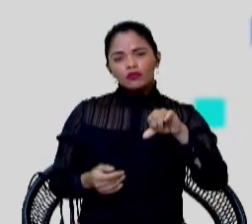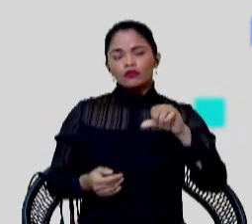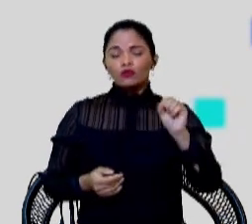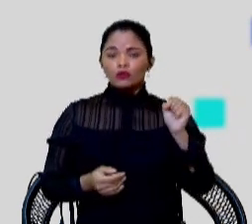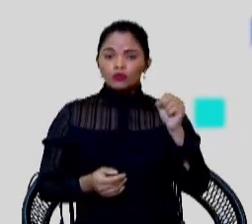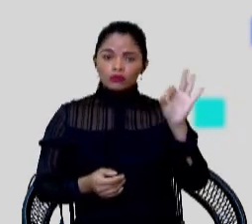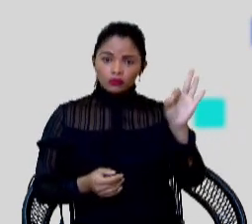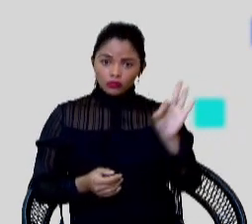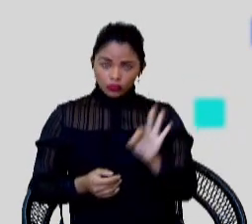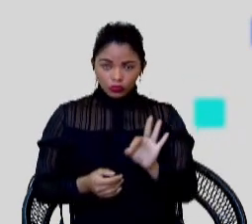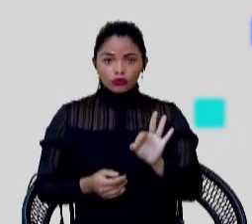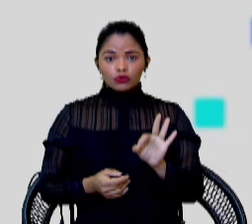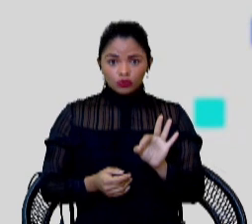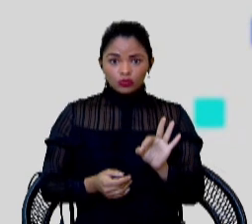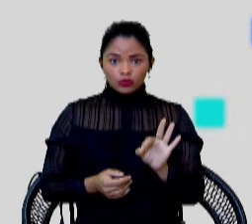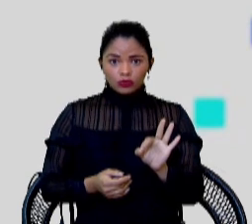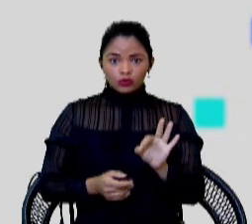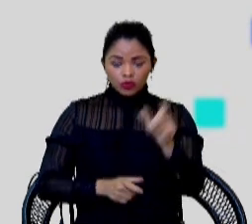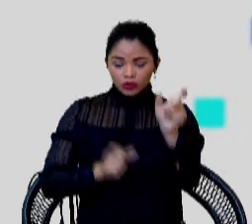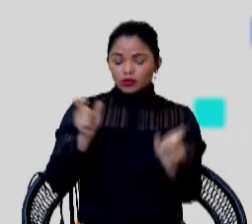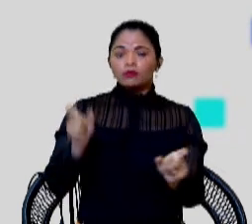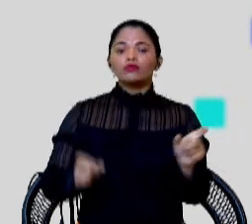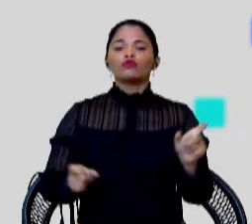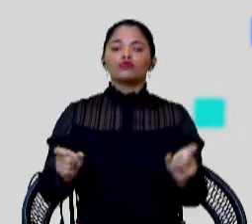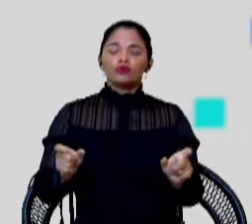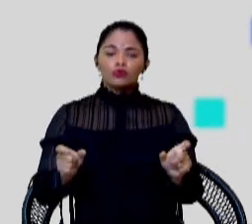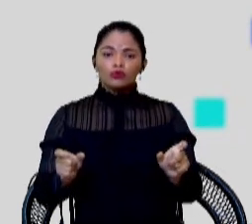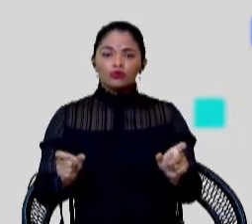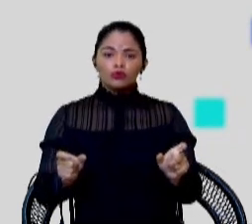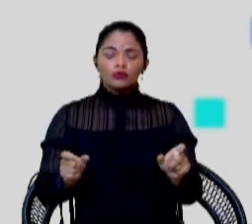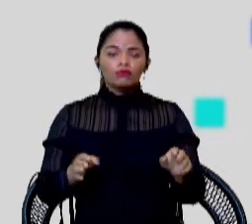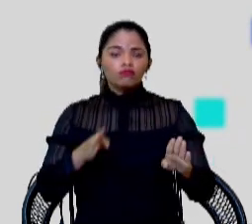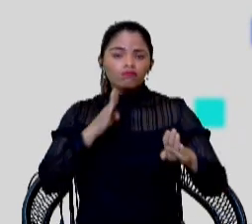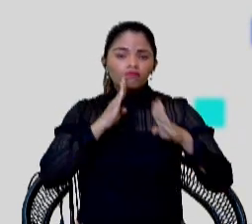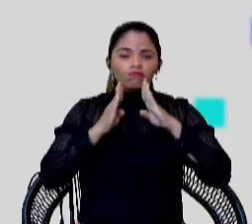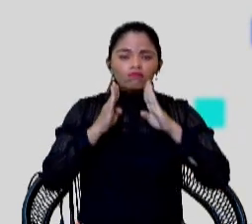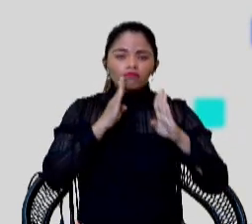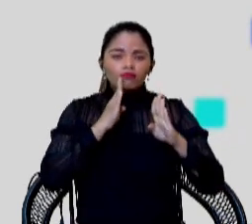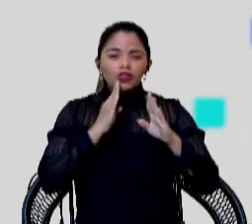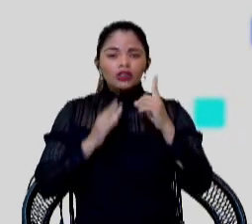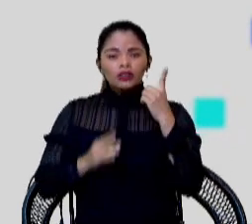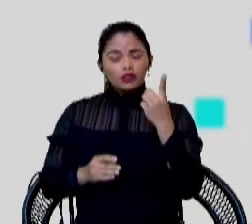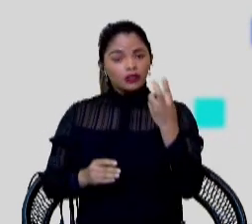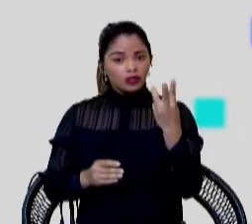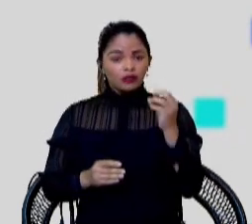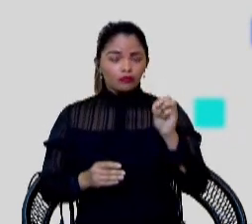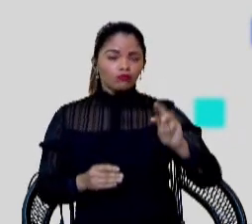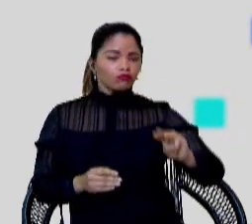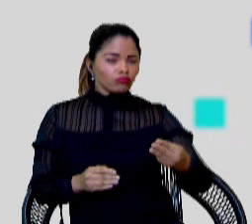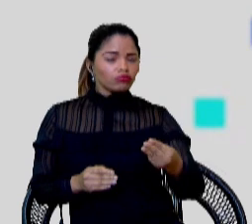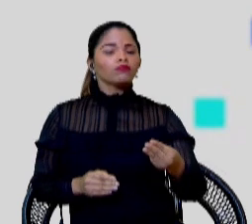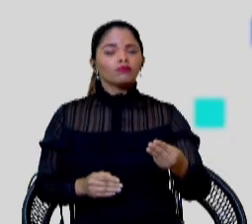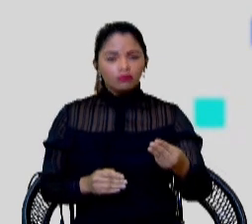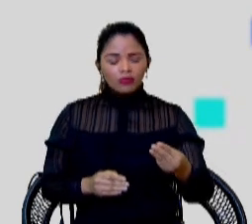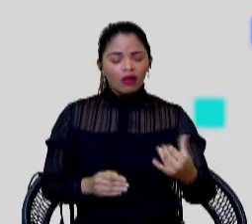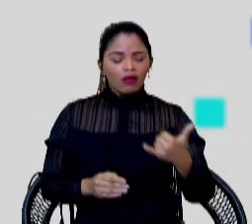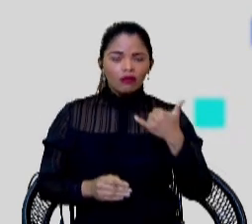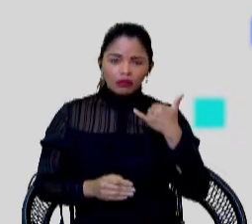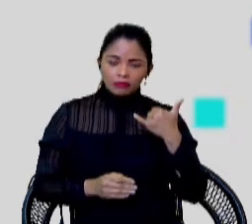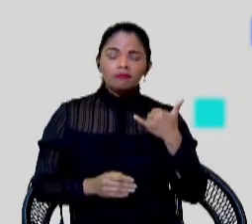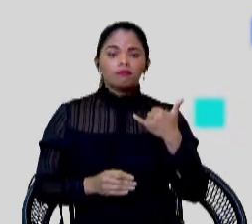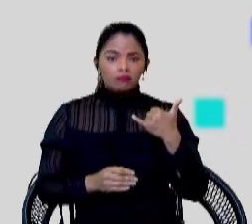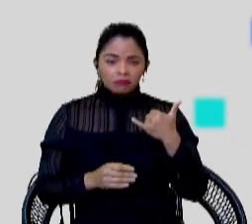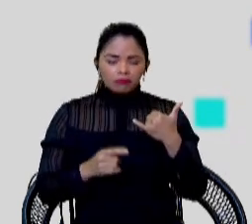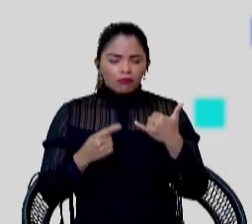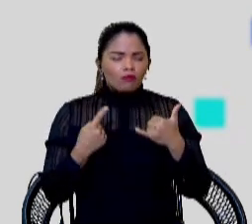98% dessa galera que está acessando, 130 milhões de usuários, eles acessam somente pelo celular. Por